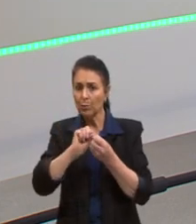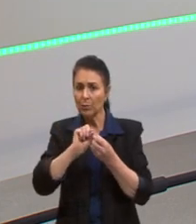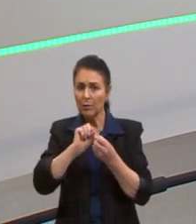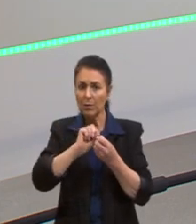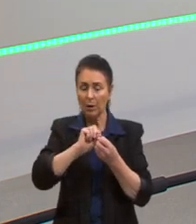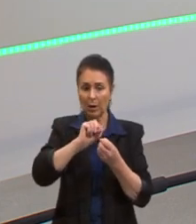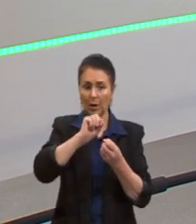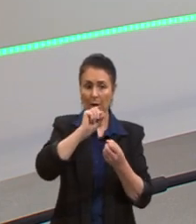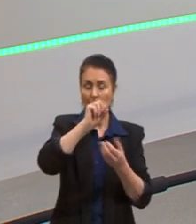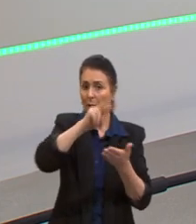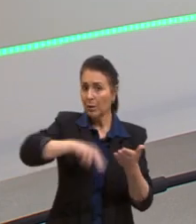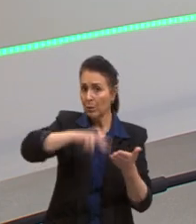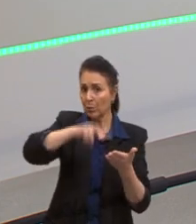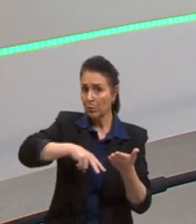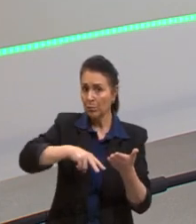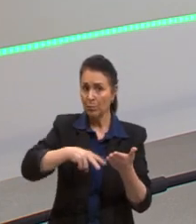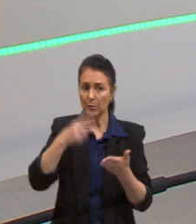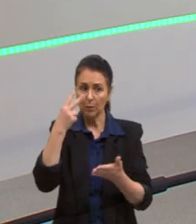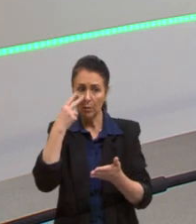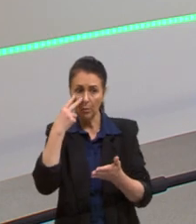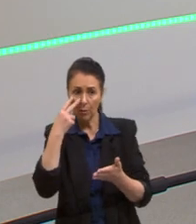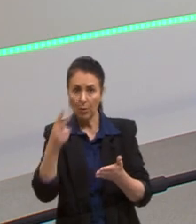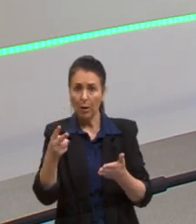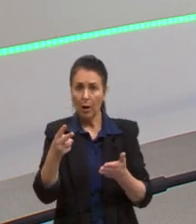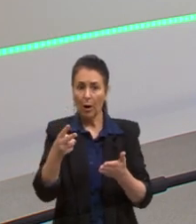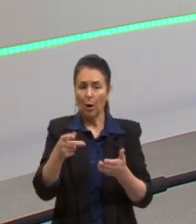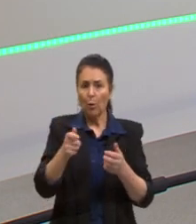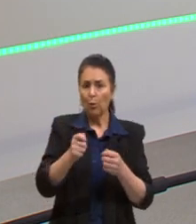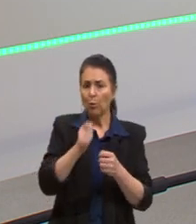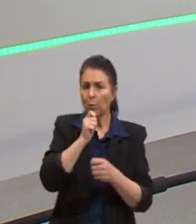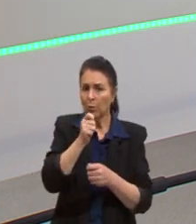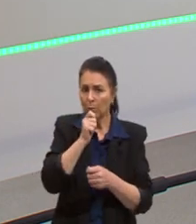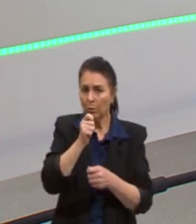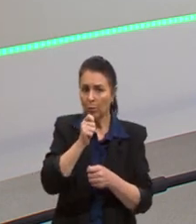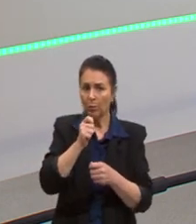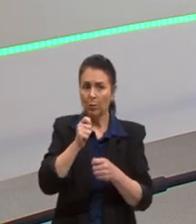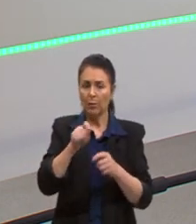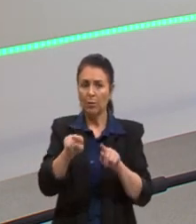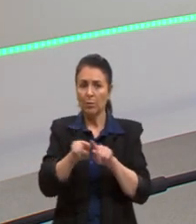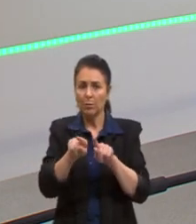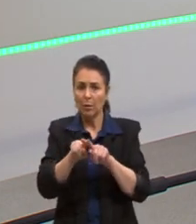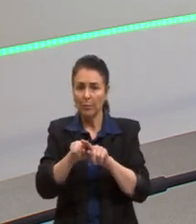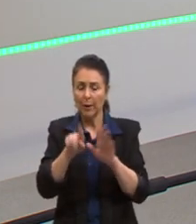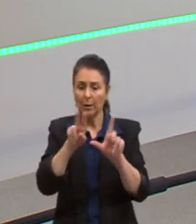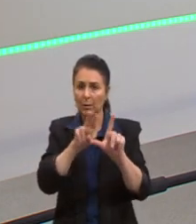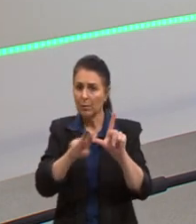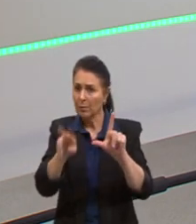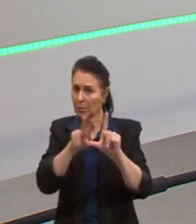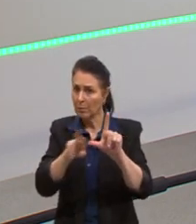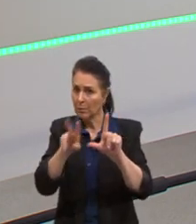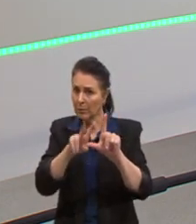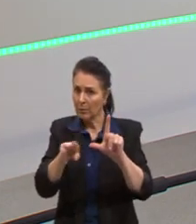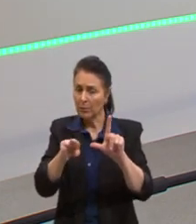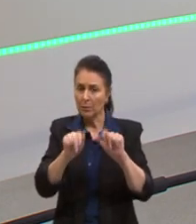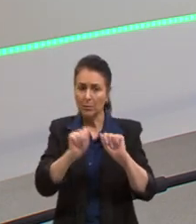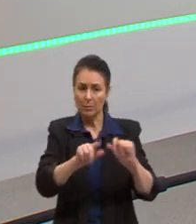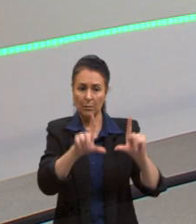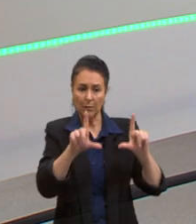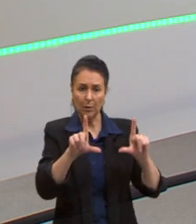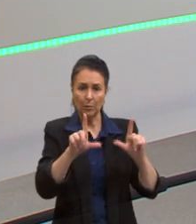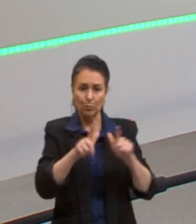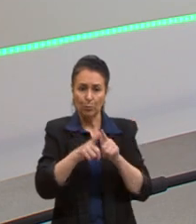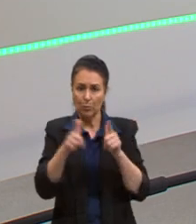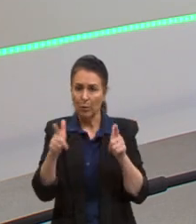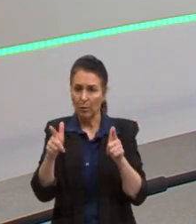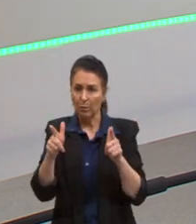fazer a leitura tem que assistir jornal tem que assistir jornal tem que estar acompanhando as redes digitais tem que acompanhar todas as medidas todas as informações